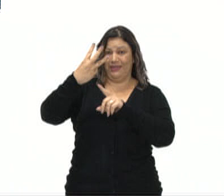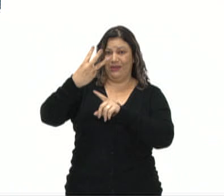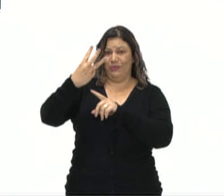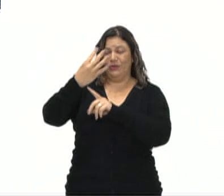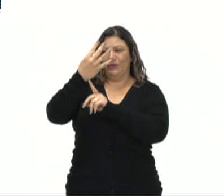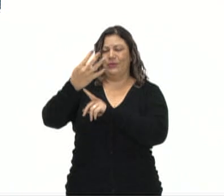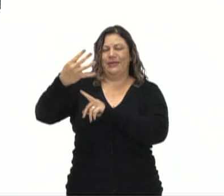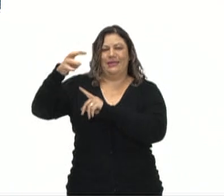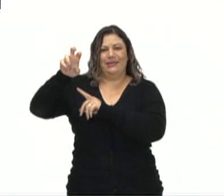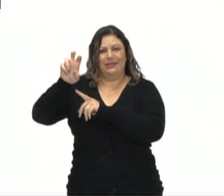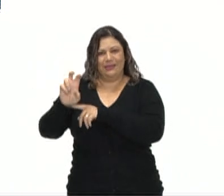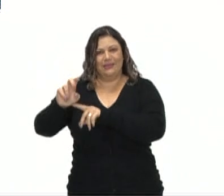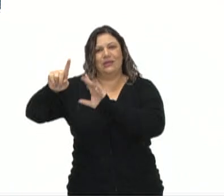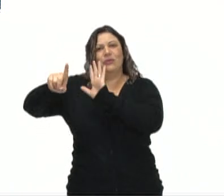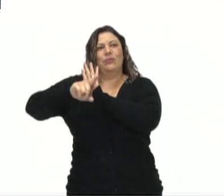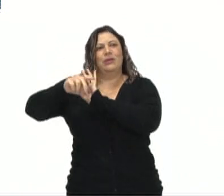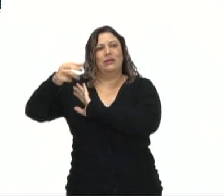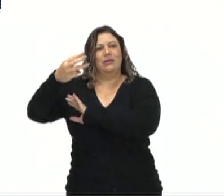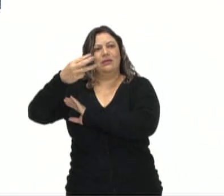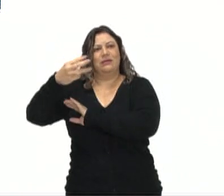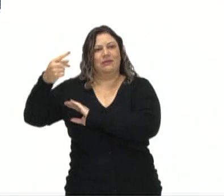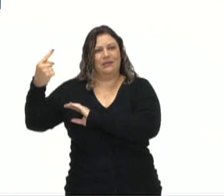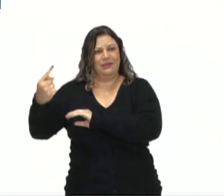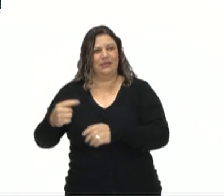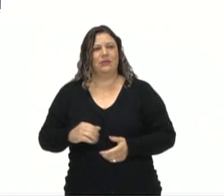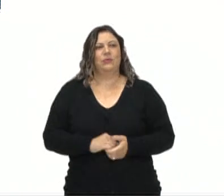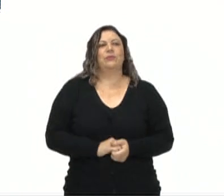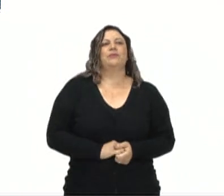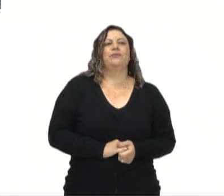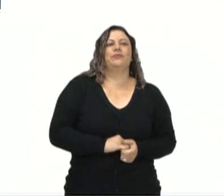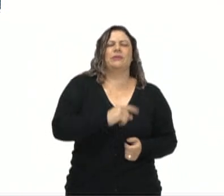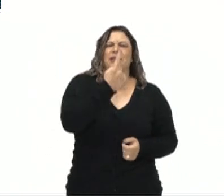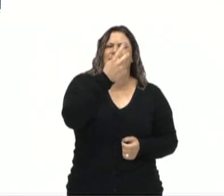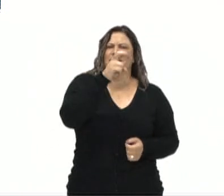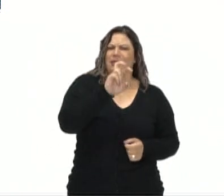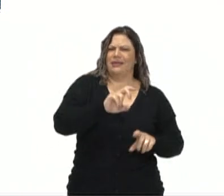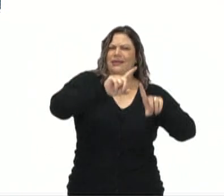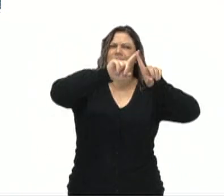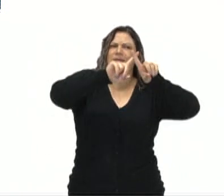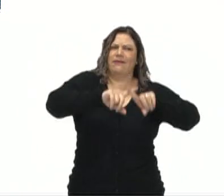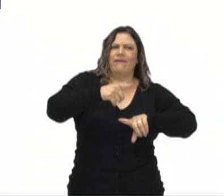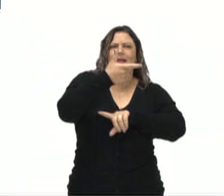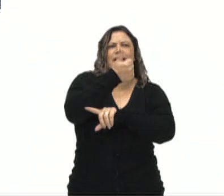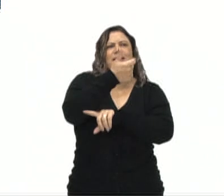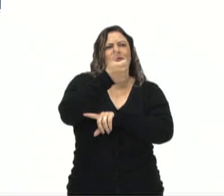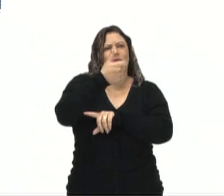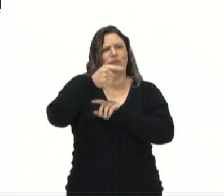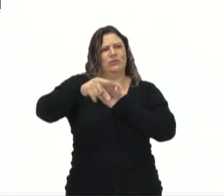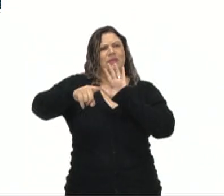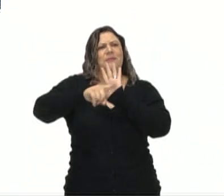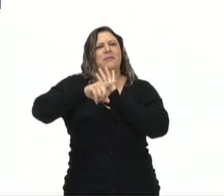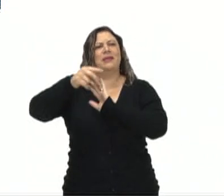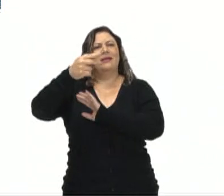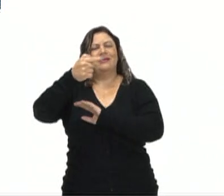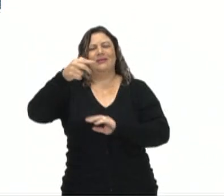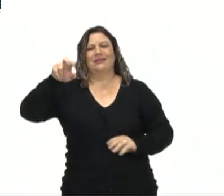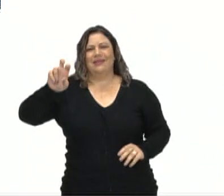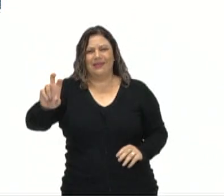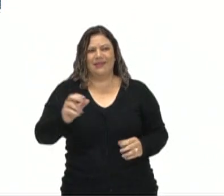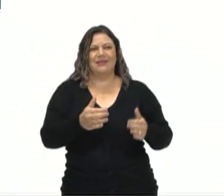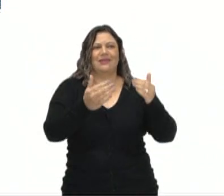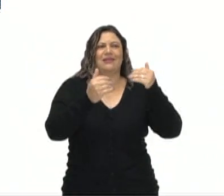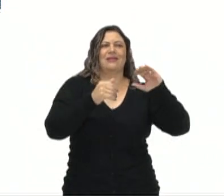menos 31. Letra B. 15 vezes 12 menos 75.